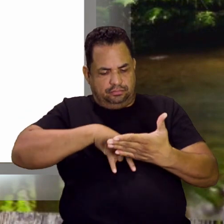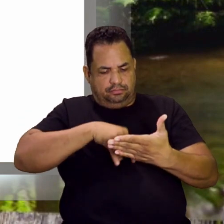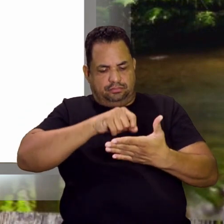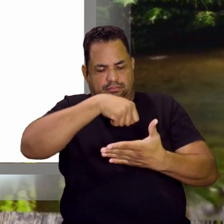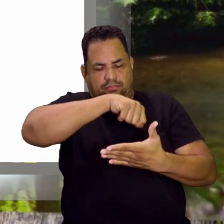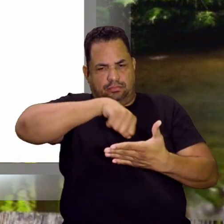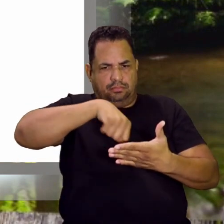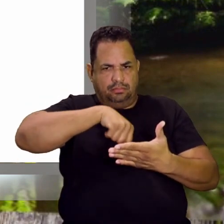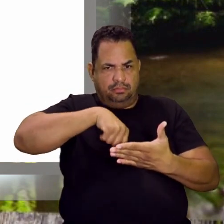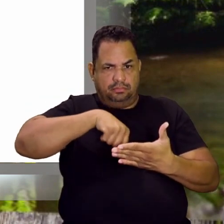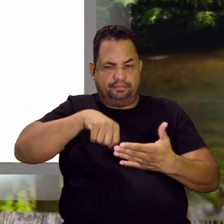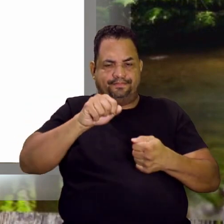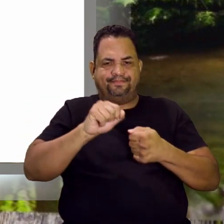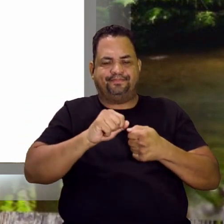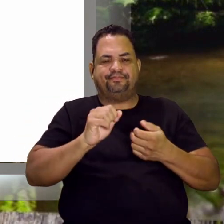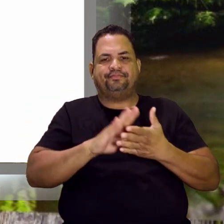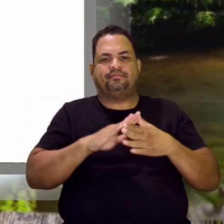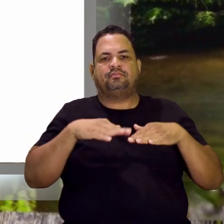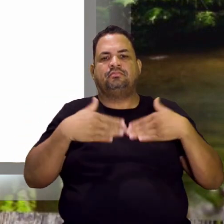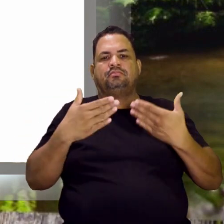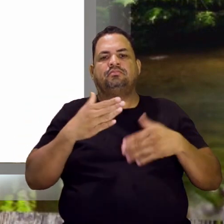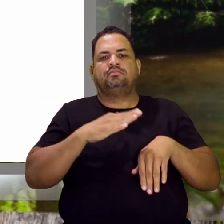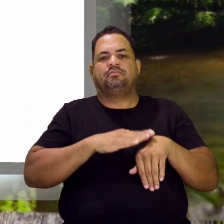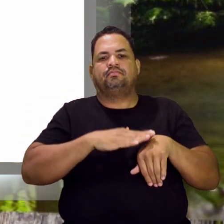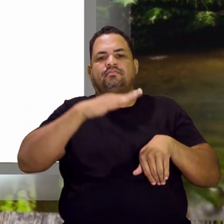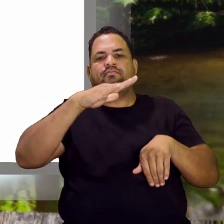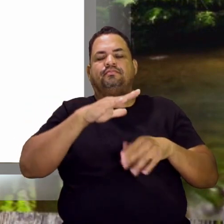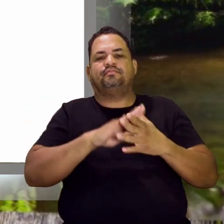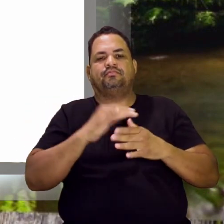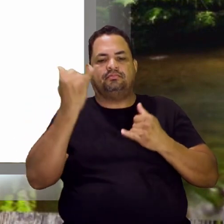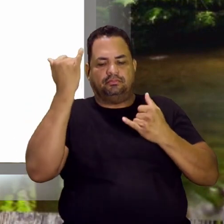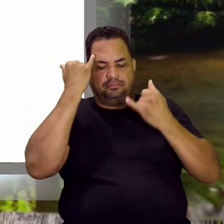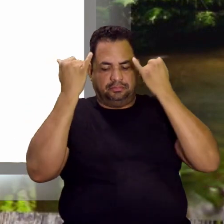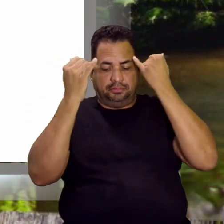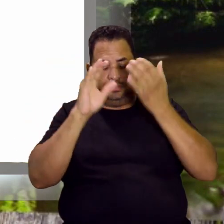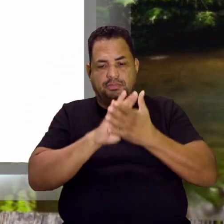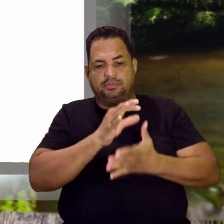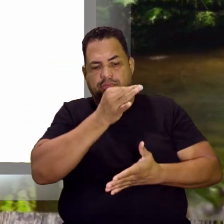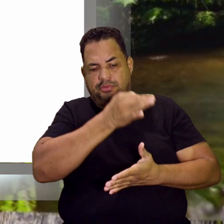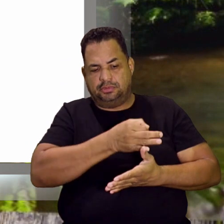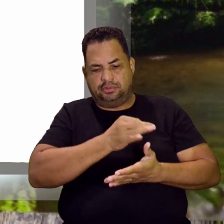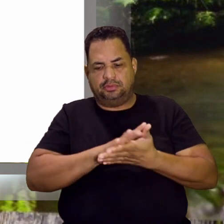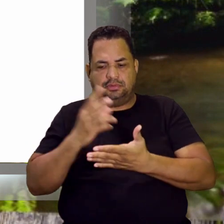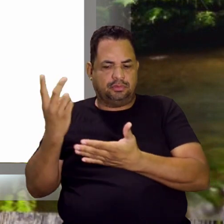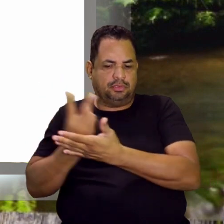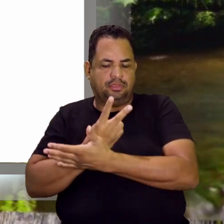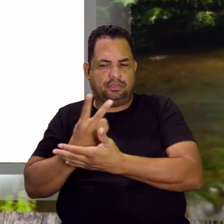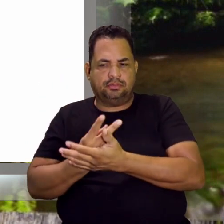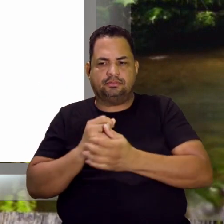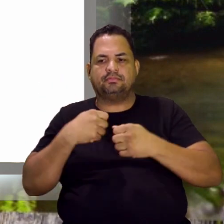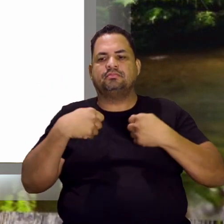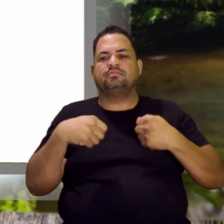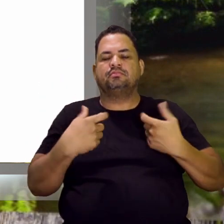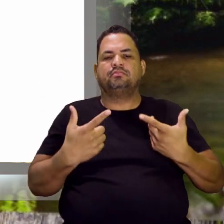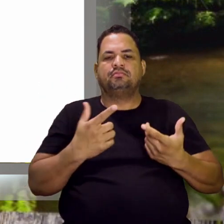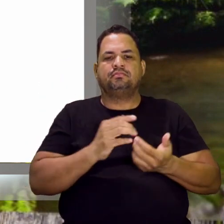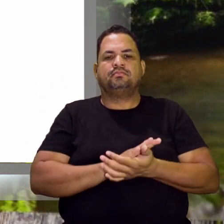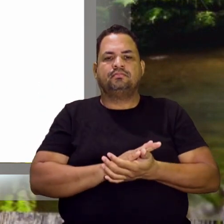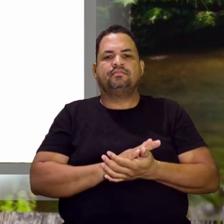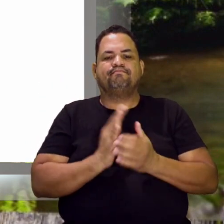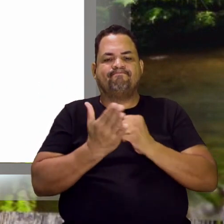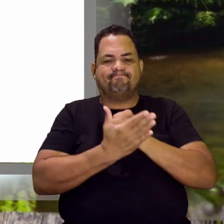né? Quanto mais informação, tanto do que deu certo e do que não deu certo, tiver no seu estudo,